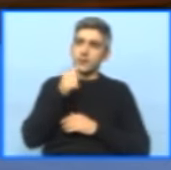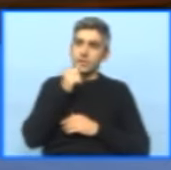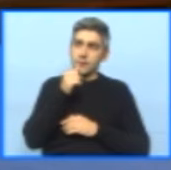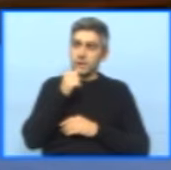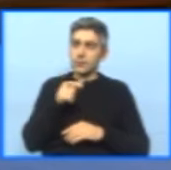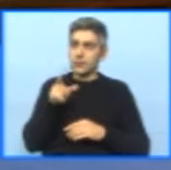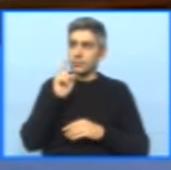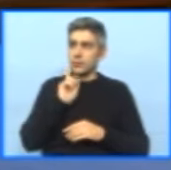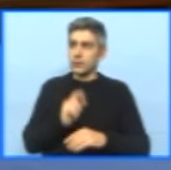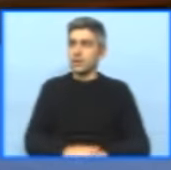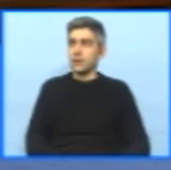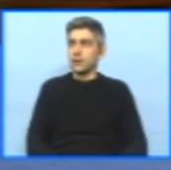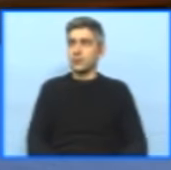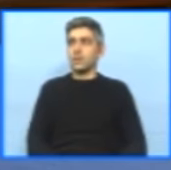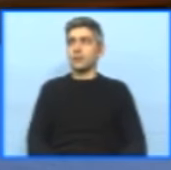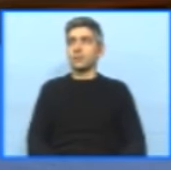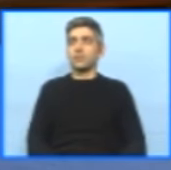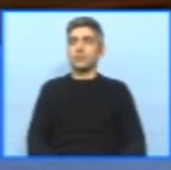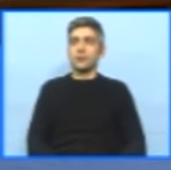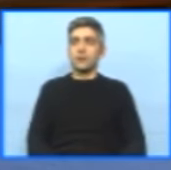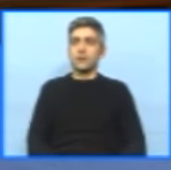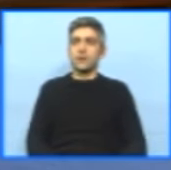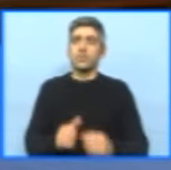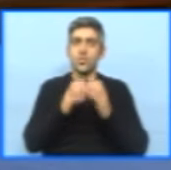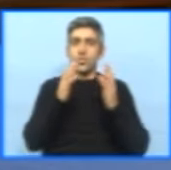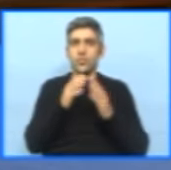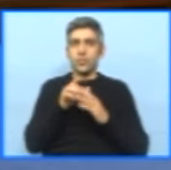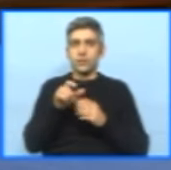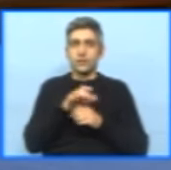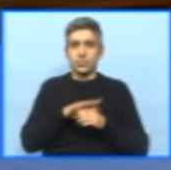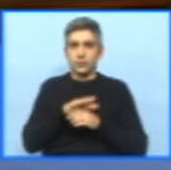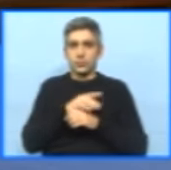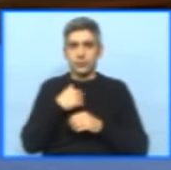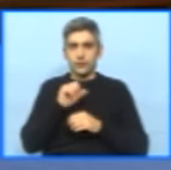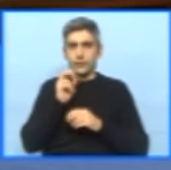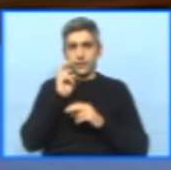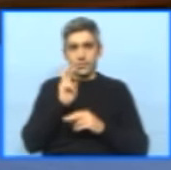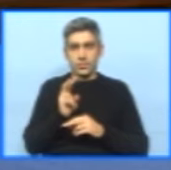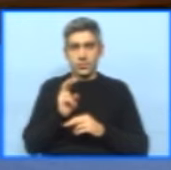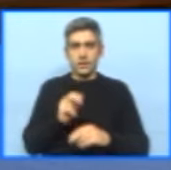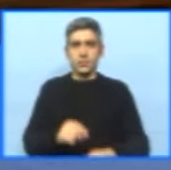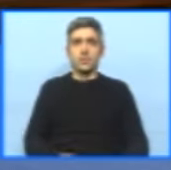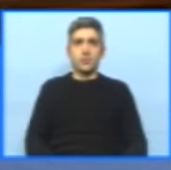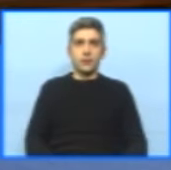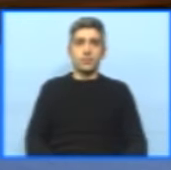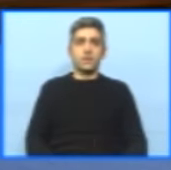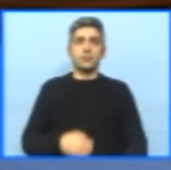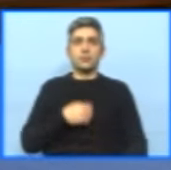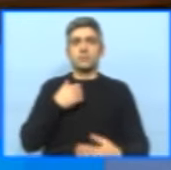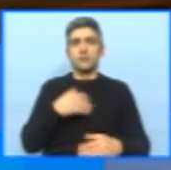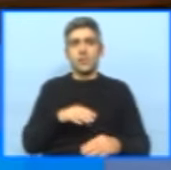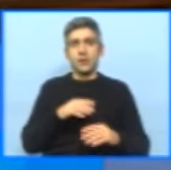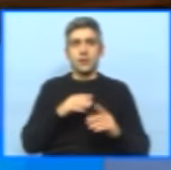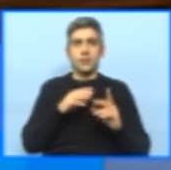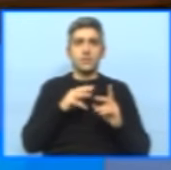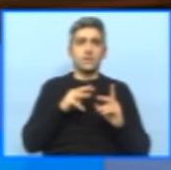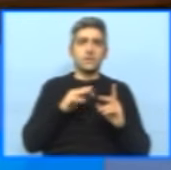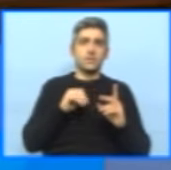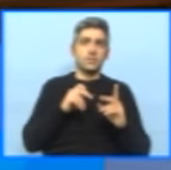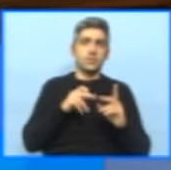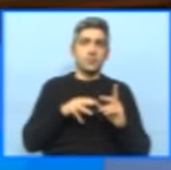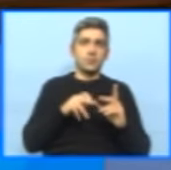mulher. Primeiro, para além de todas as circunstâncias que eu não vou explorar aqui, que, enfim, não, para além do mal-estar entre os samaritanos e os judeus,